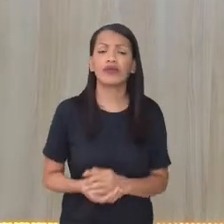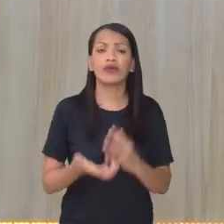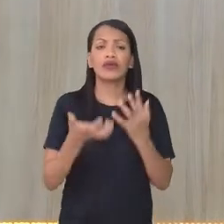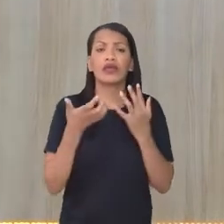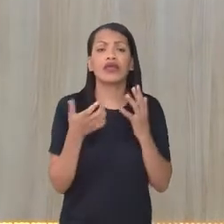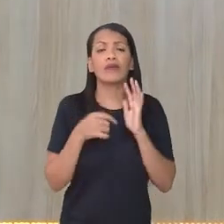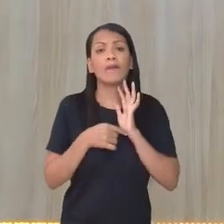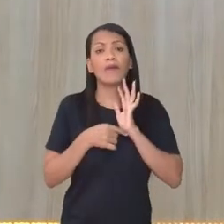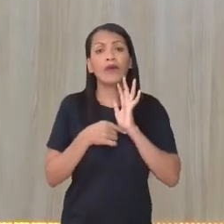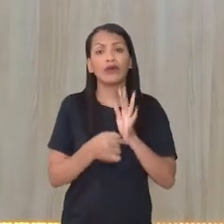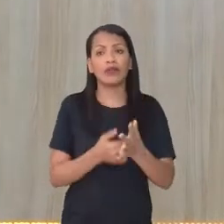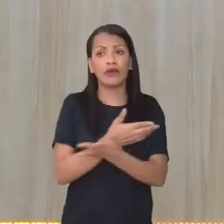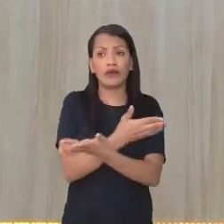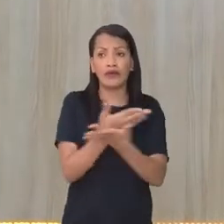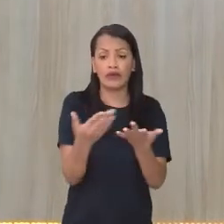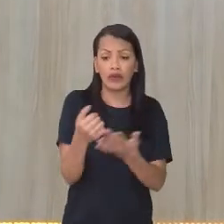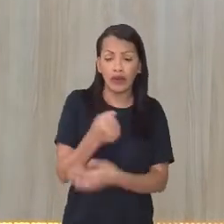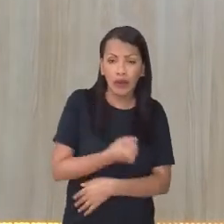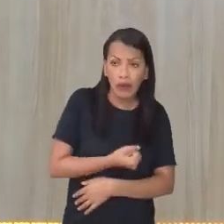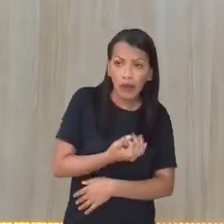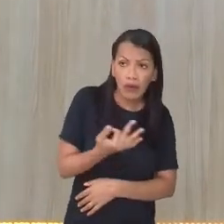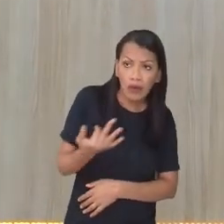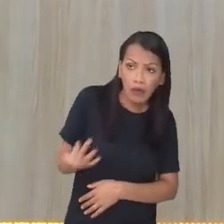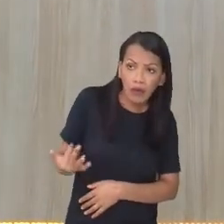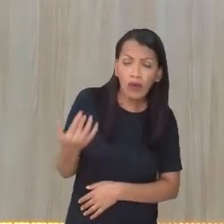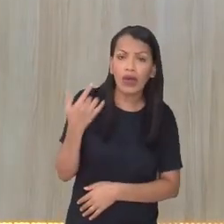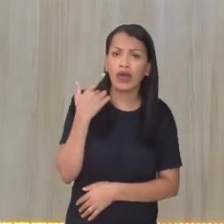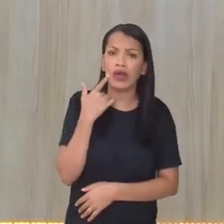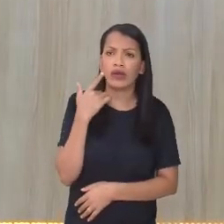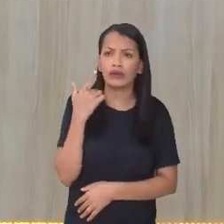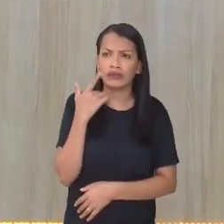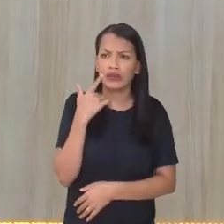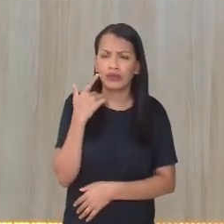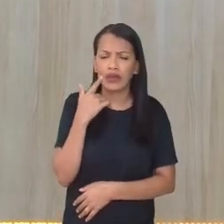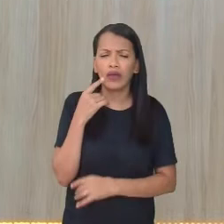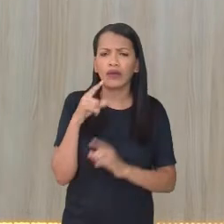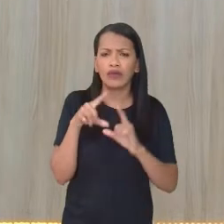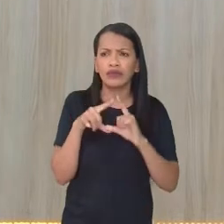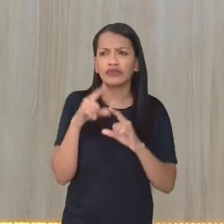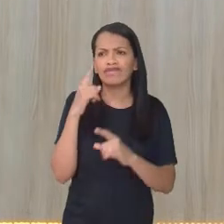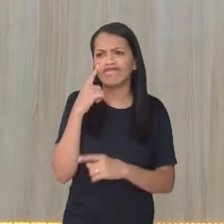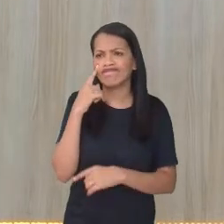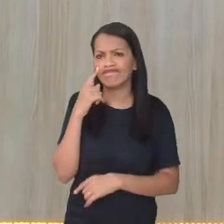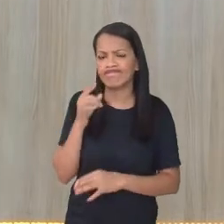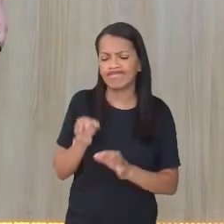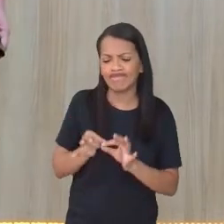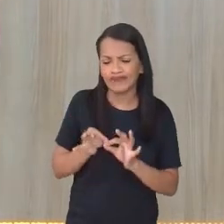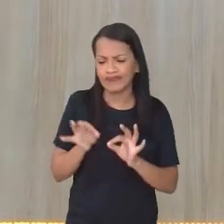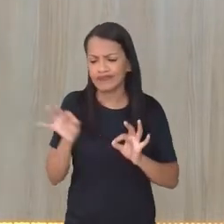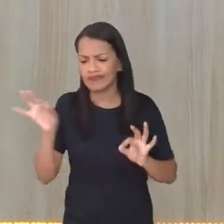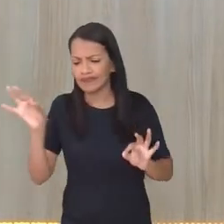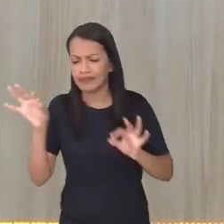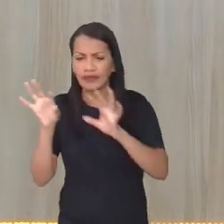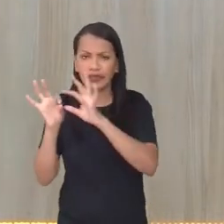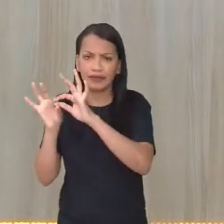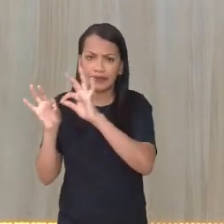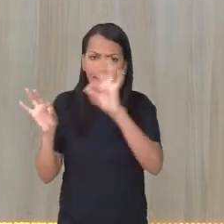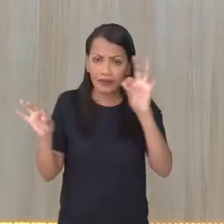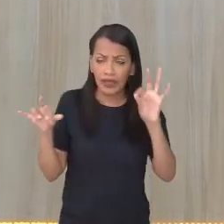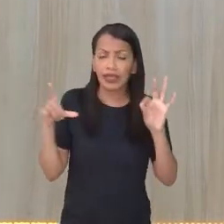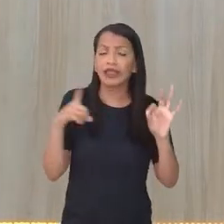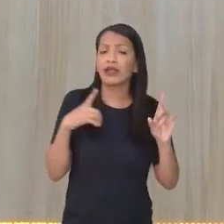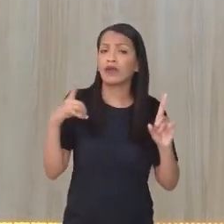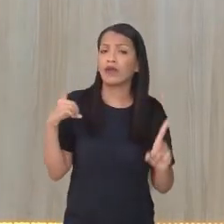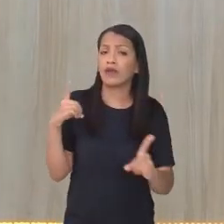vocês é que quando eu prolongo um lado e prolongo o lado oposto e tem um